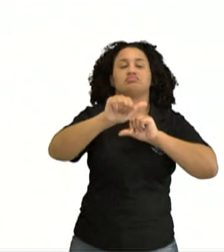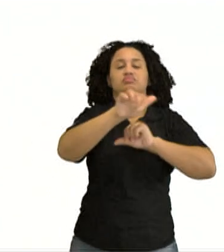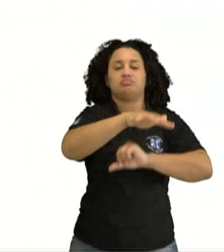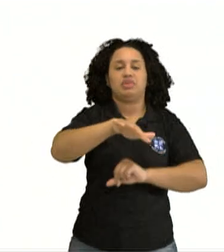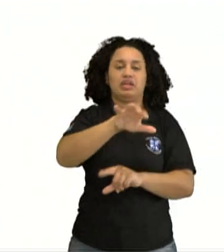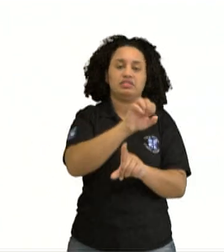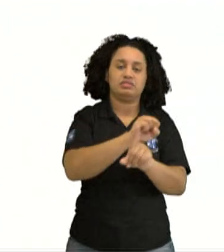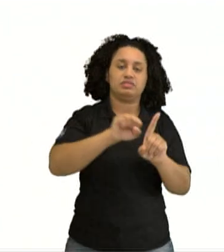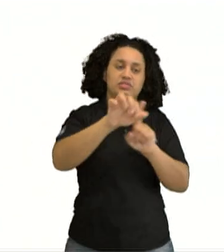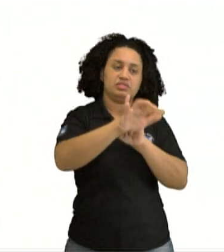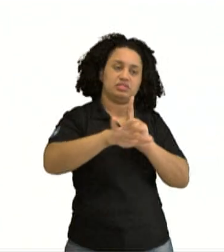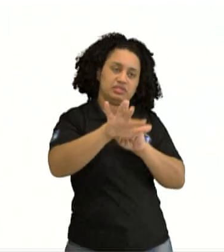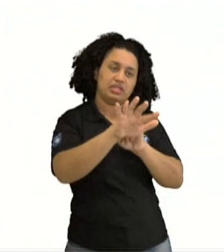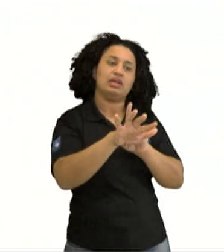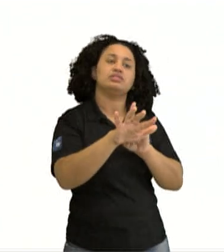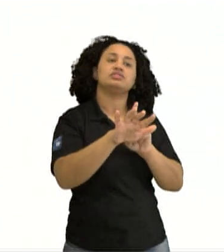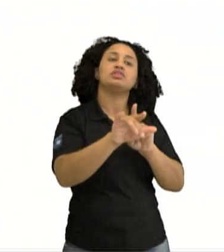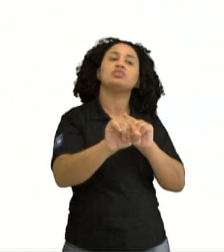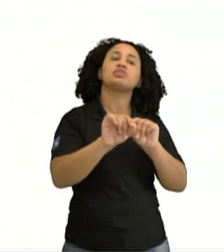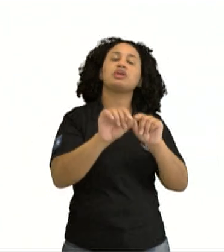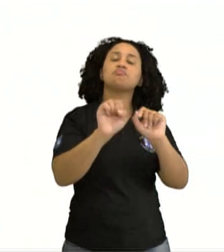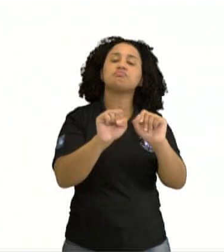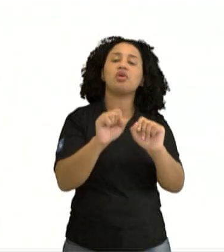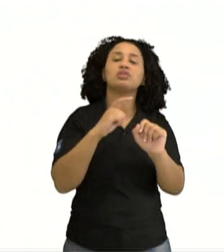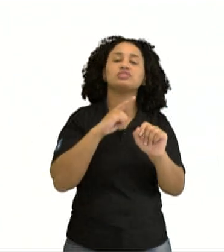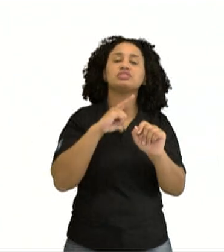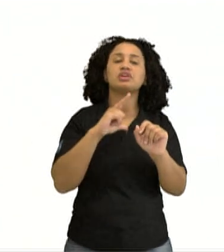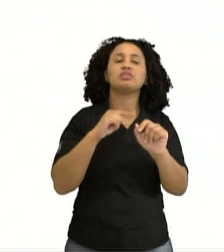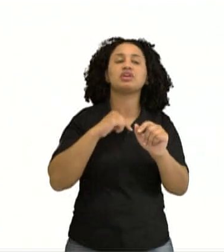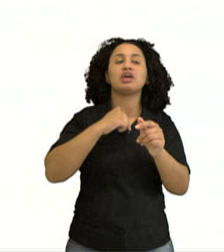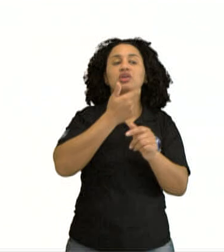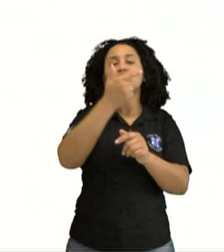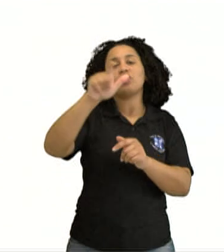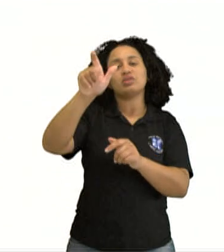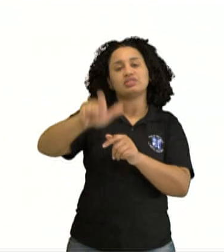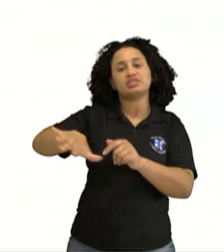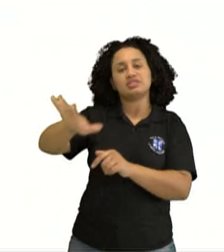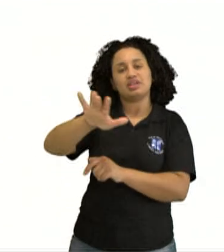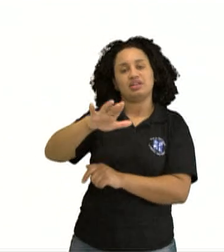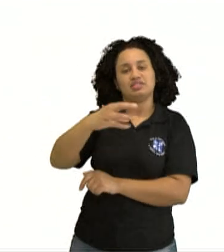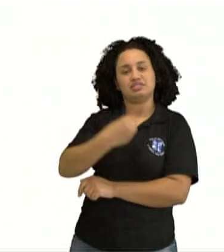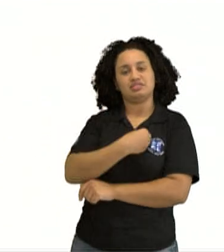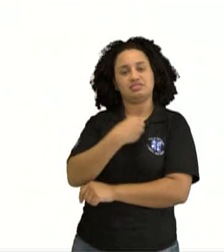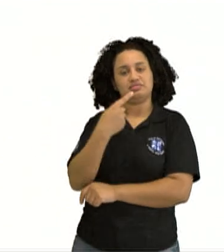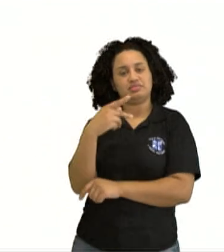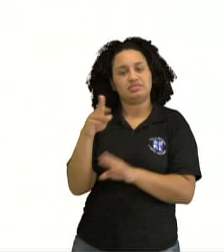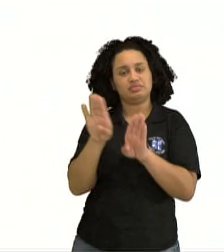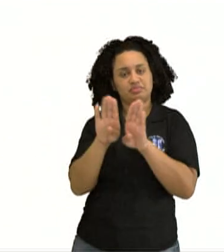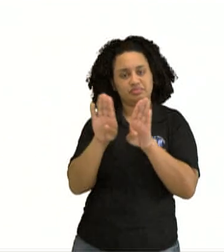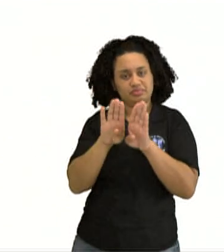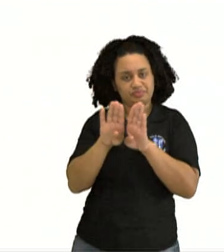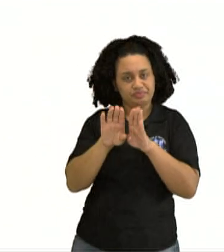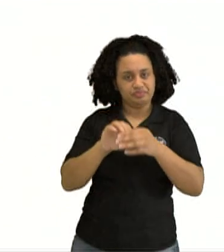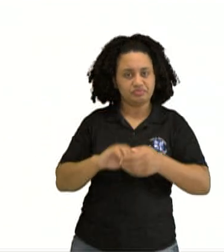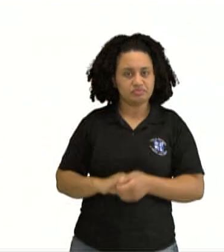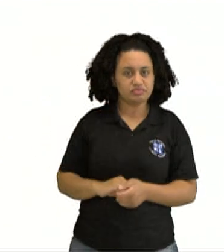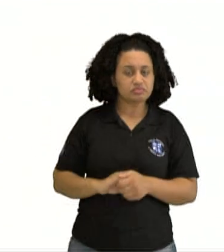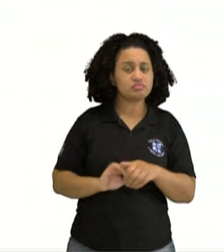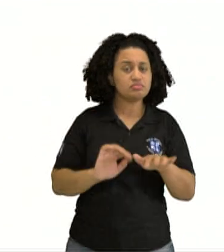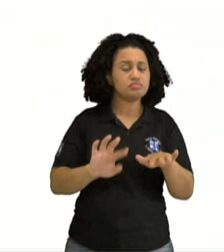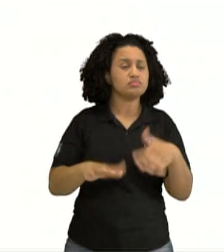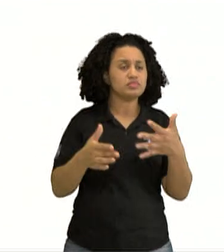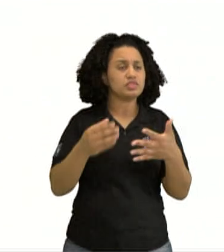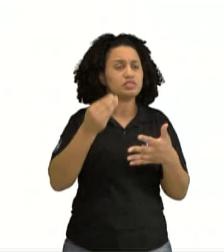dos aspectos de uma sociedade repercutirá em outras dimensões de sua vida. Pessoal,